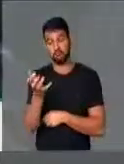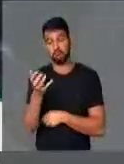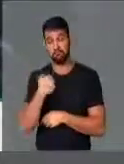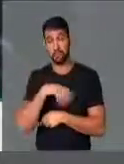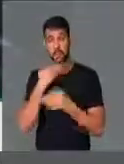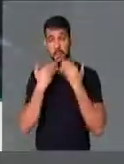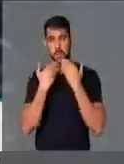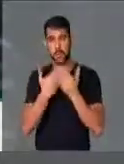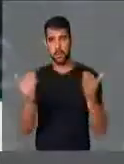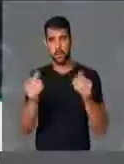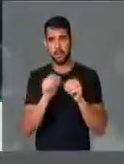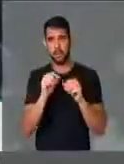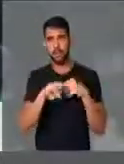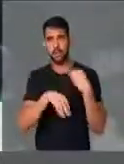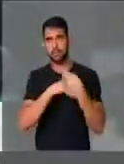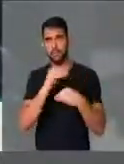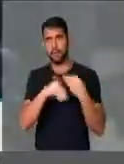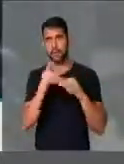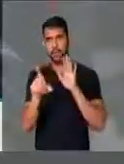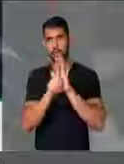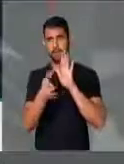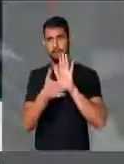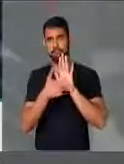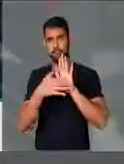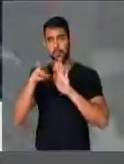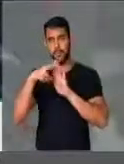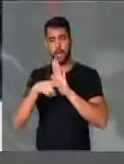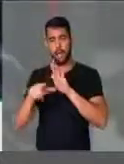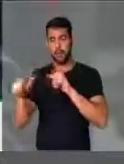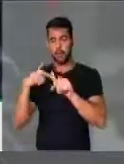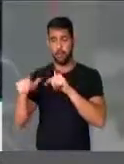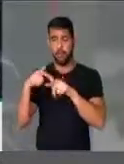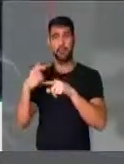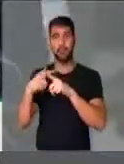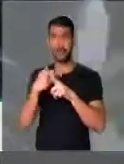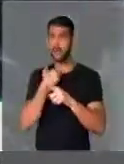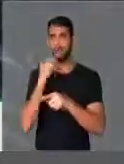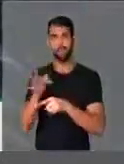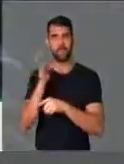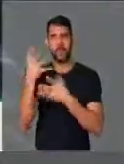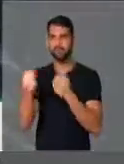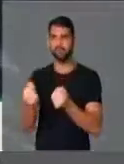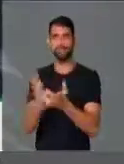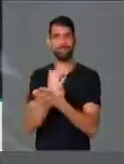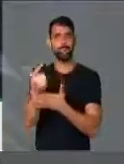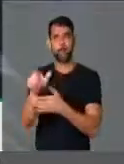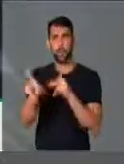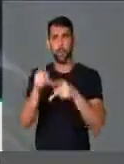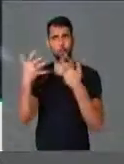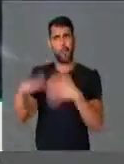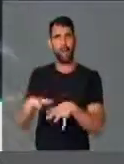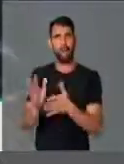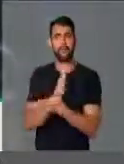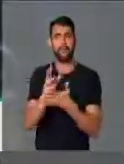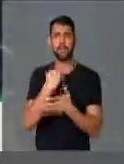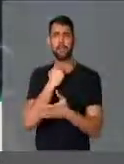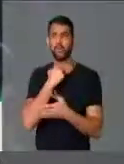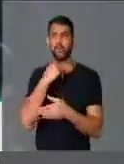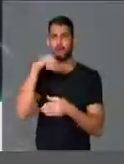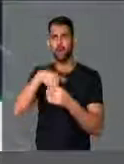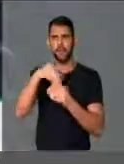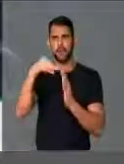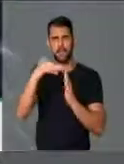e demonstrando que esse desmonte da legislação trabalhista também não será aceito. E a gente não pode votar uma